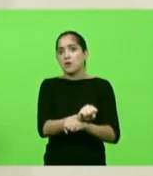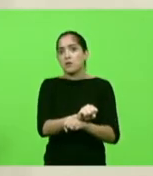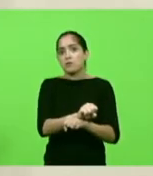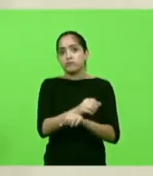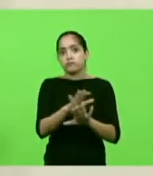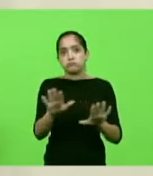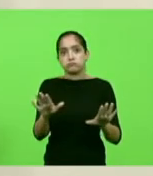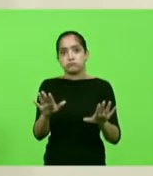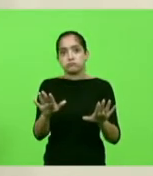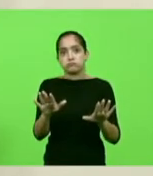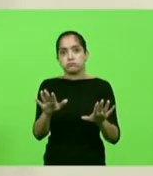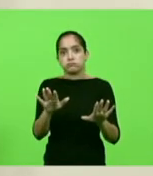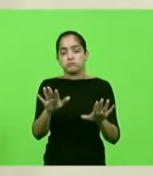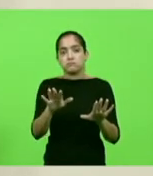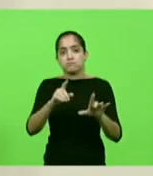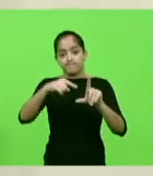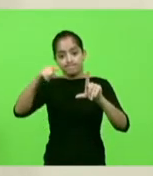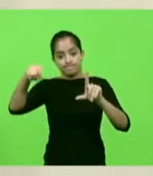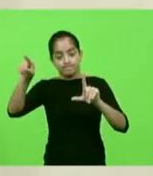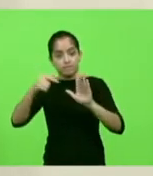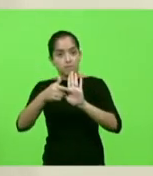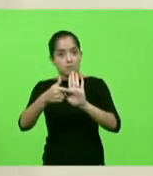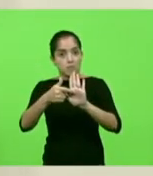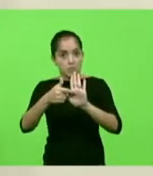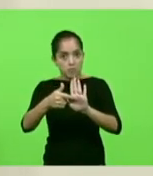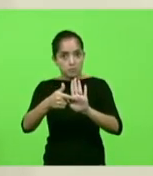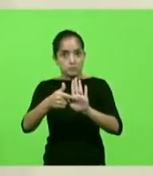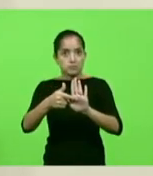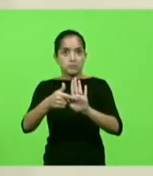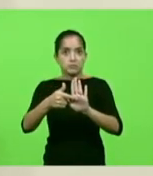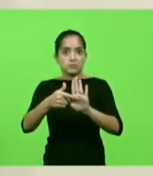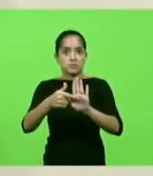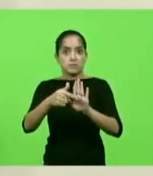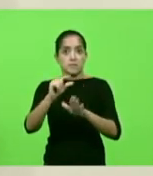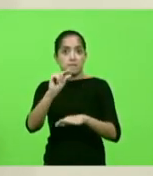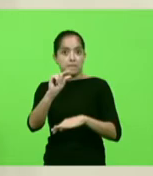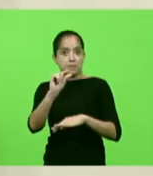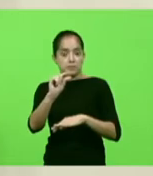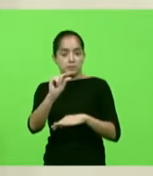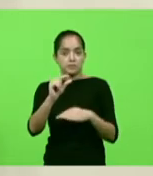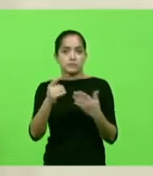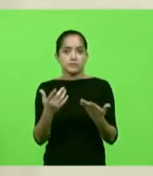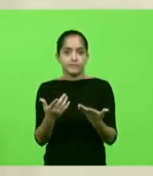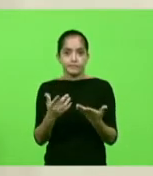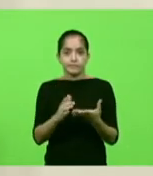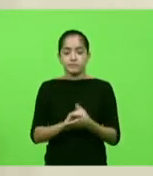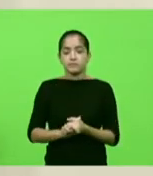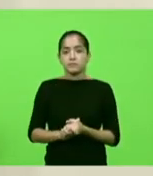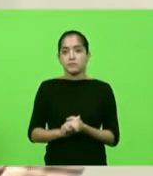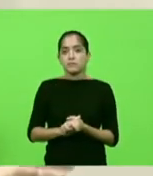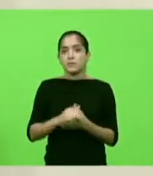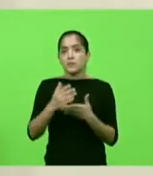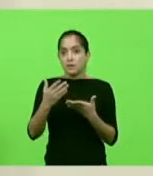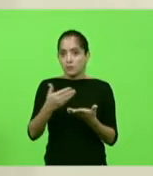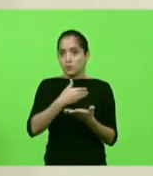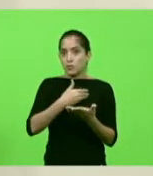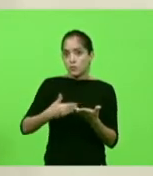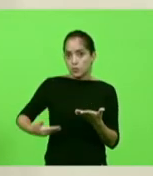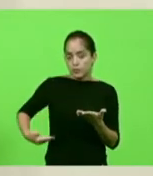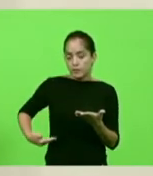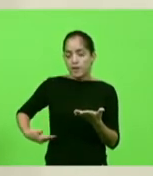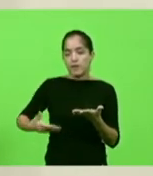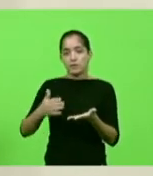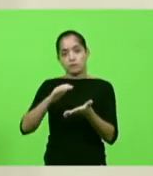pelo menos na estatística. Se na efetiva aplicação está ocorrendo, é bom que o governo,